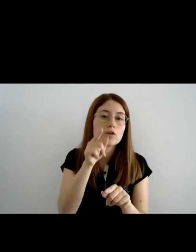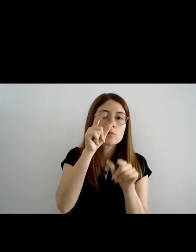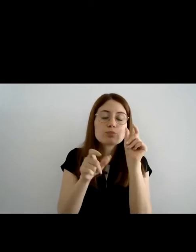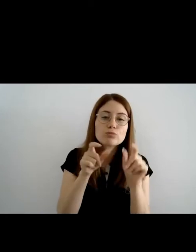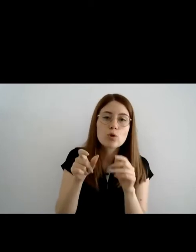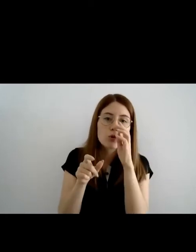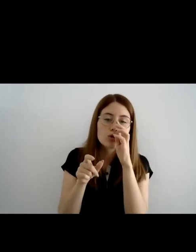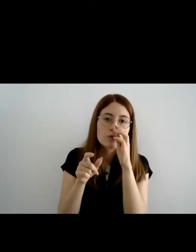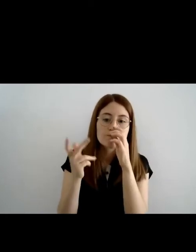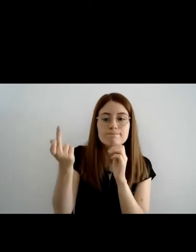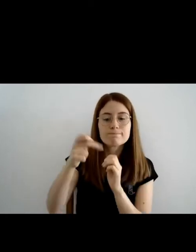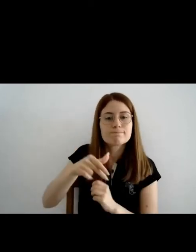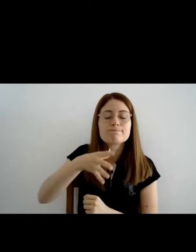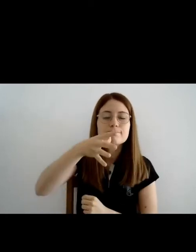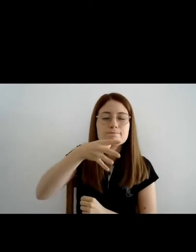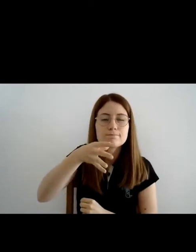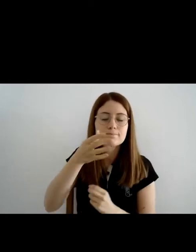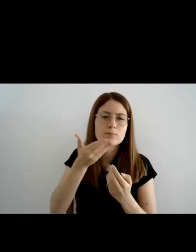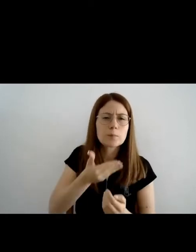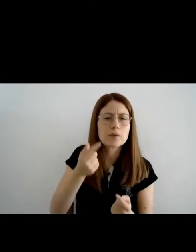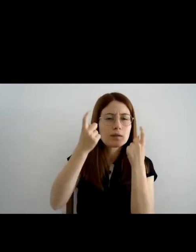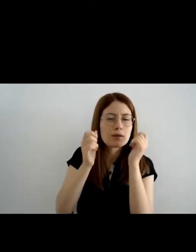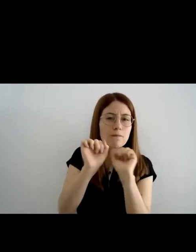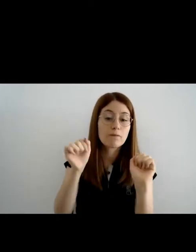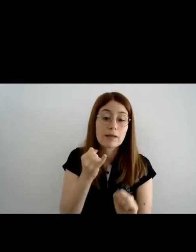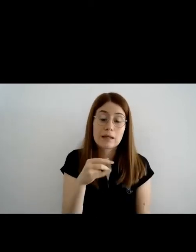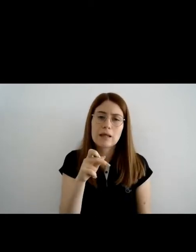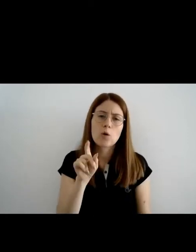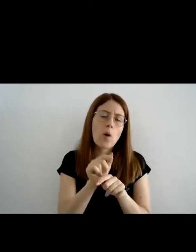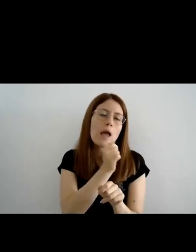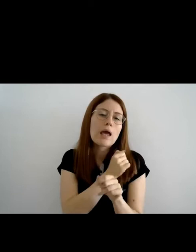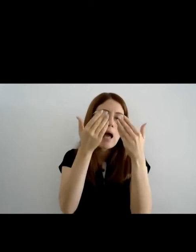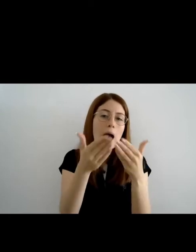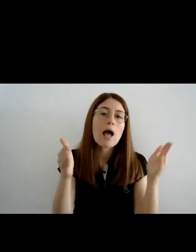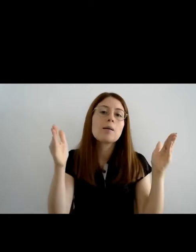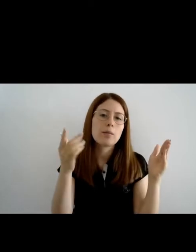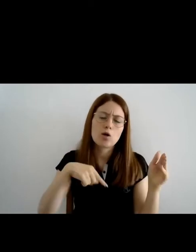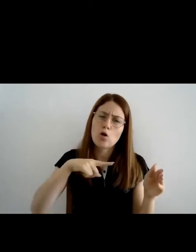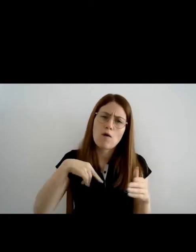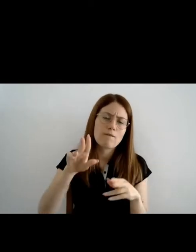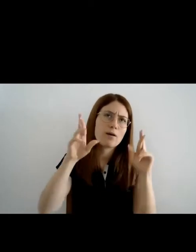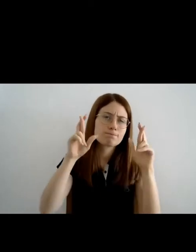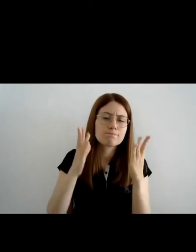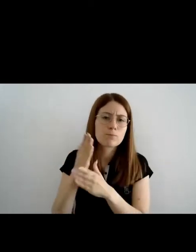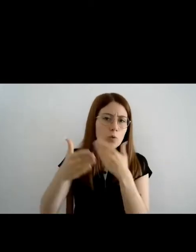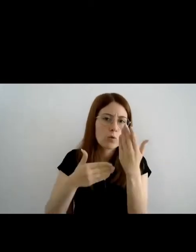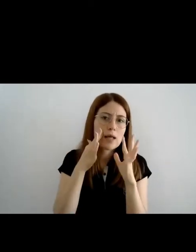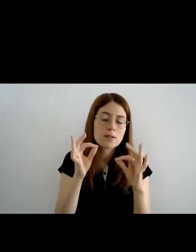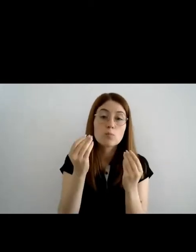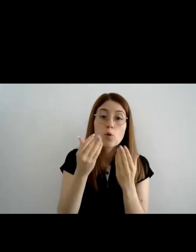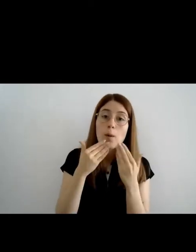vêm partilhar a reflexão. O INA é uma casa aberta e assim quereremos que continue a ser. Muito obrigada, desejo-te